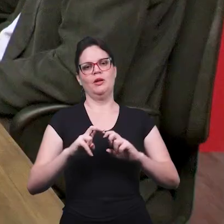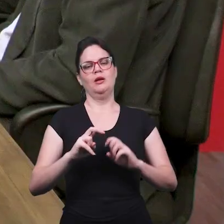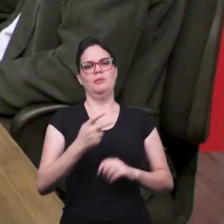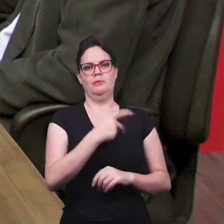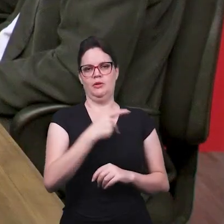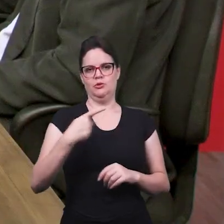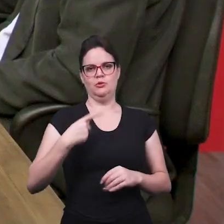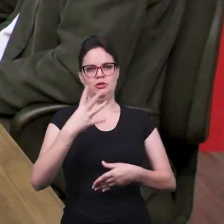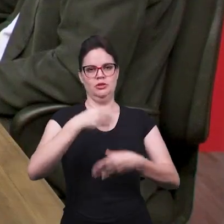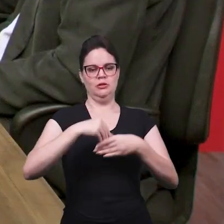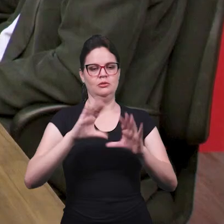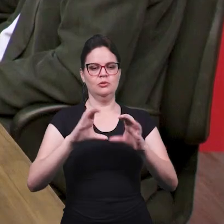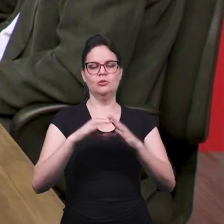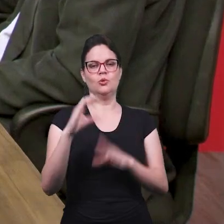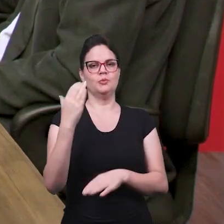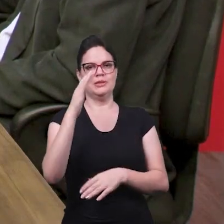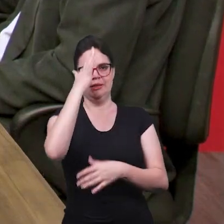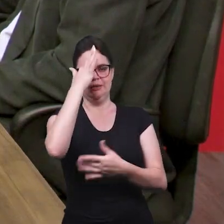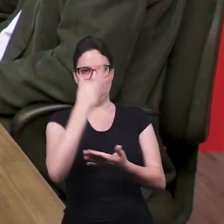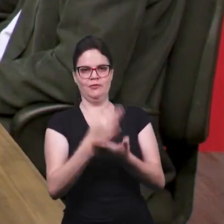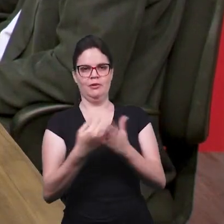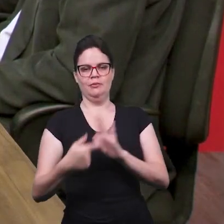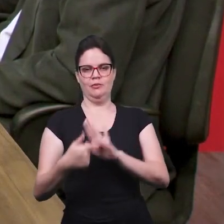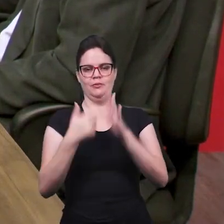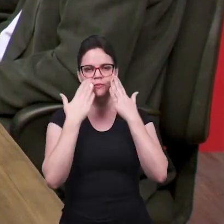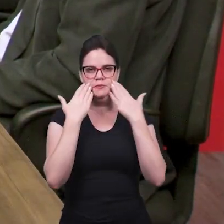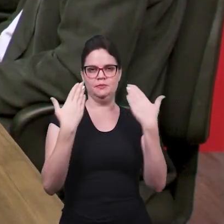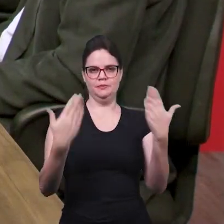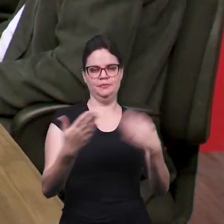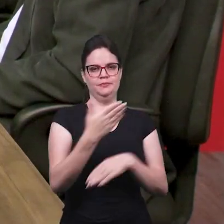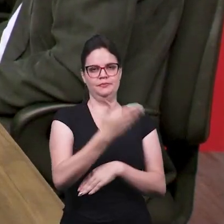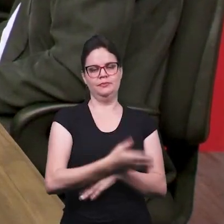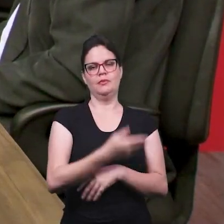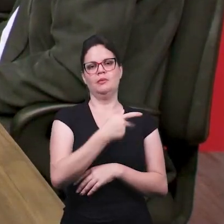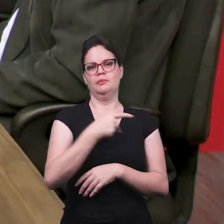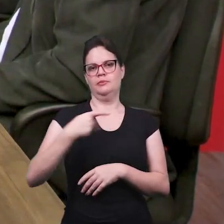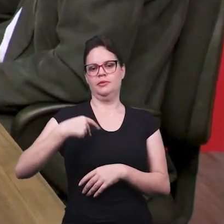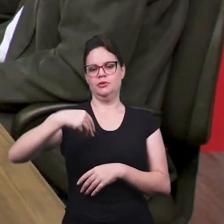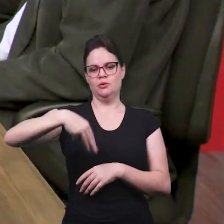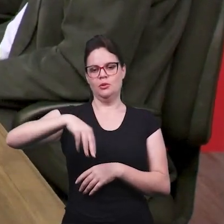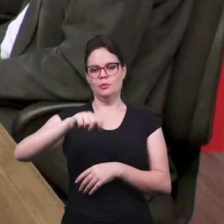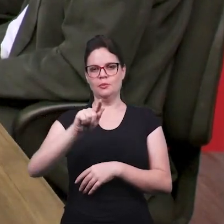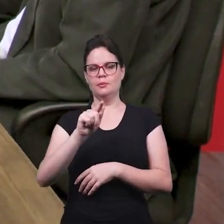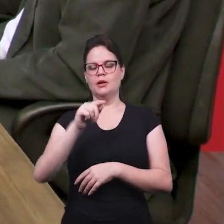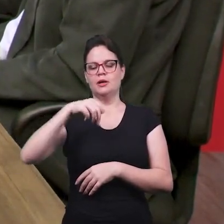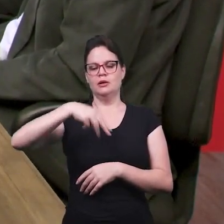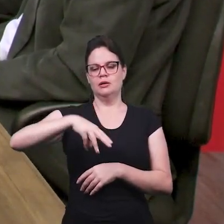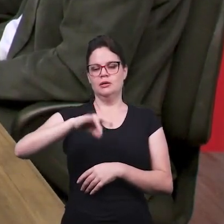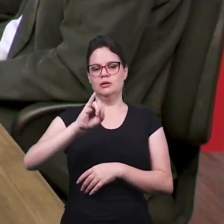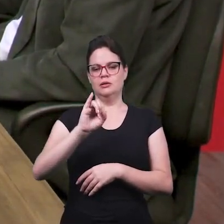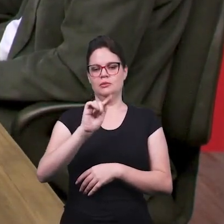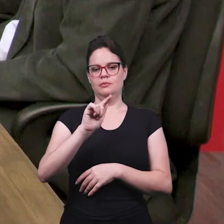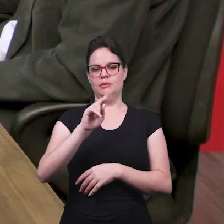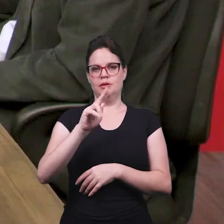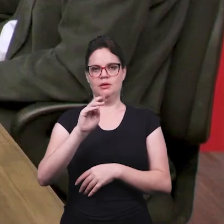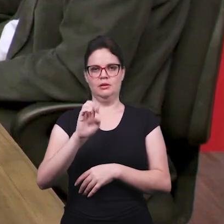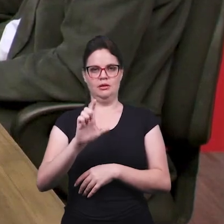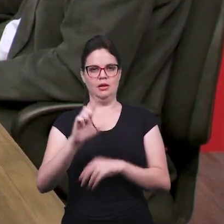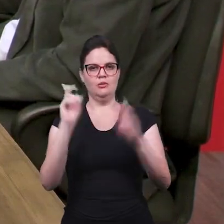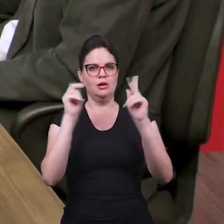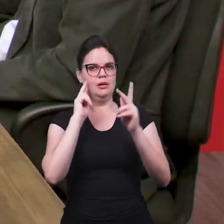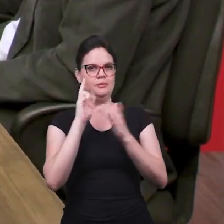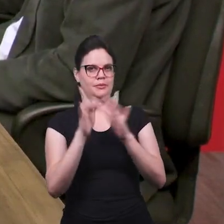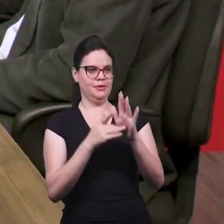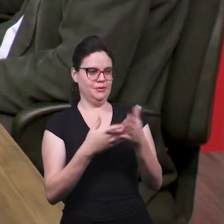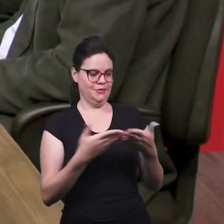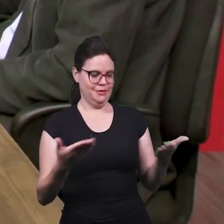Ciência e Fé, que vamos apresentar agora. Dr. Miguel Faria Lima, paz do Senhor. A paz do Senhor a todos. Prazer estar